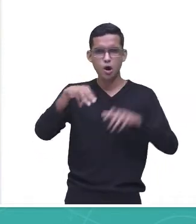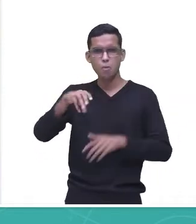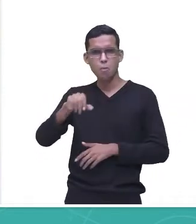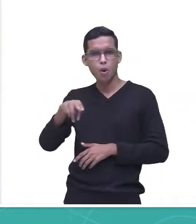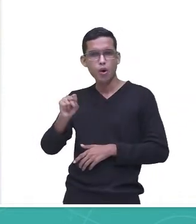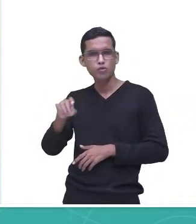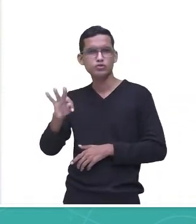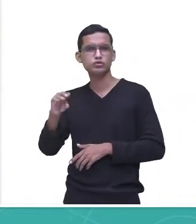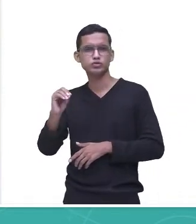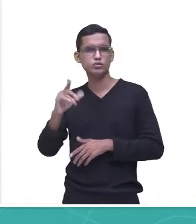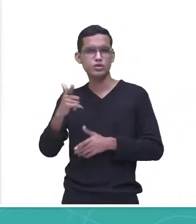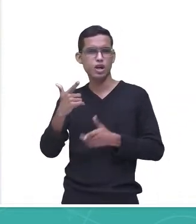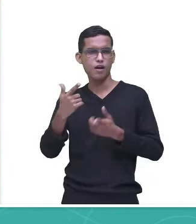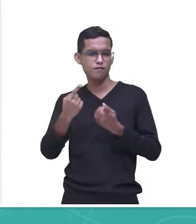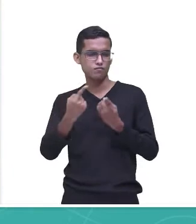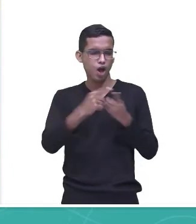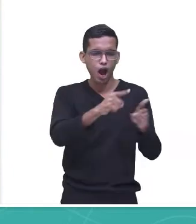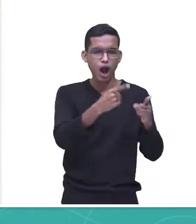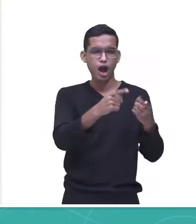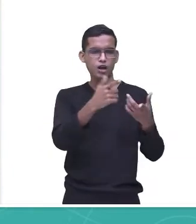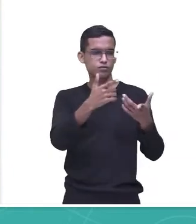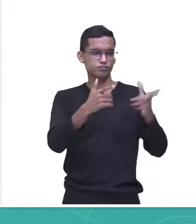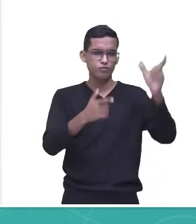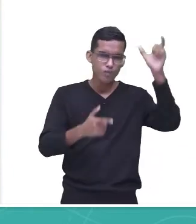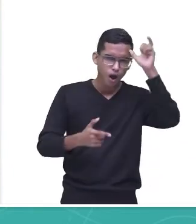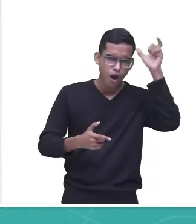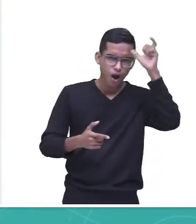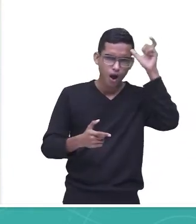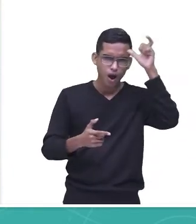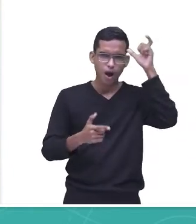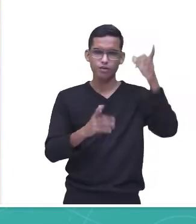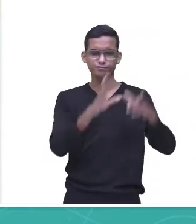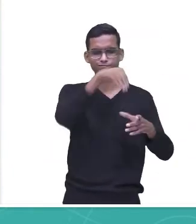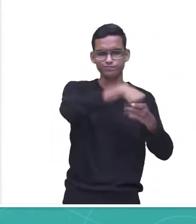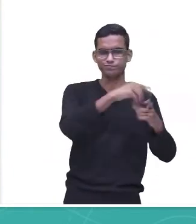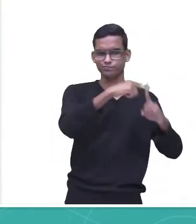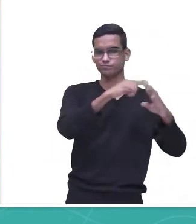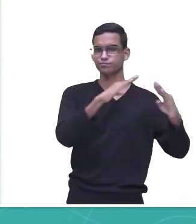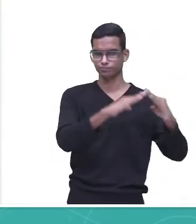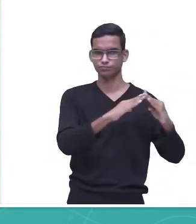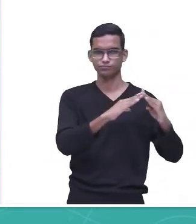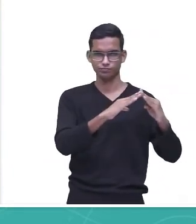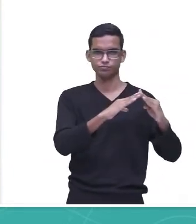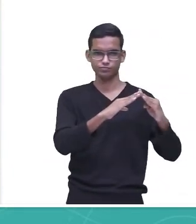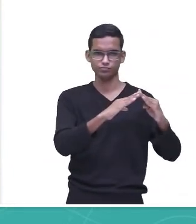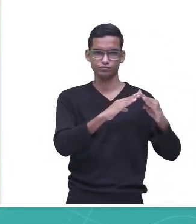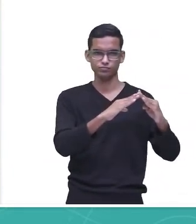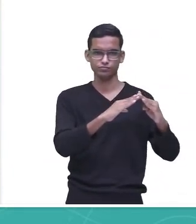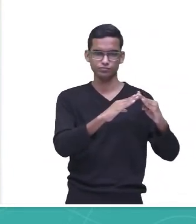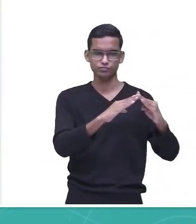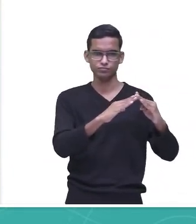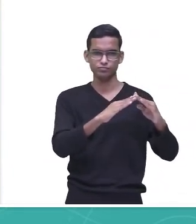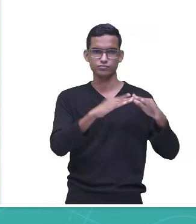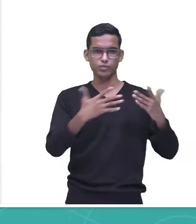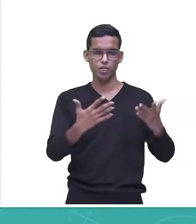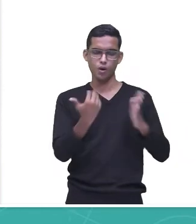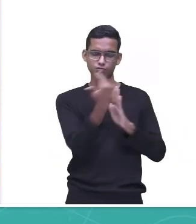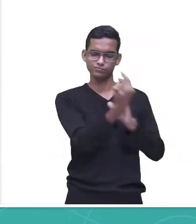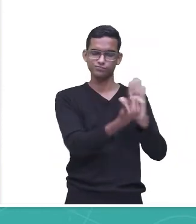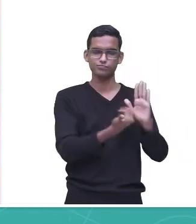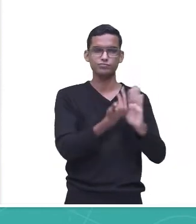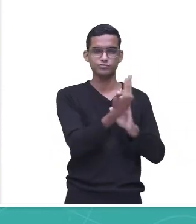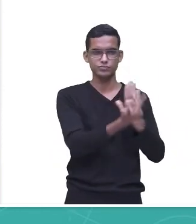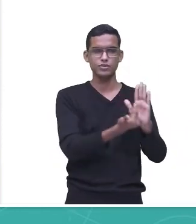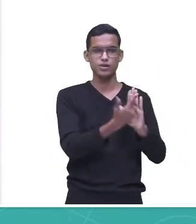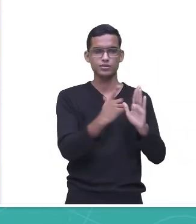afugentavam os demônios das grandes igrejas. Então, aqui nós estamos vendo uma iluminura que fazia parte das escrituras